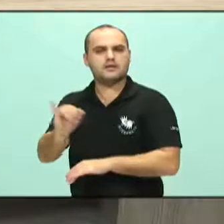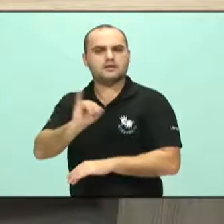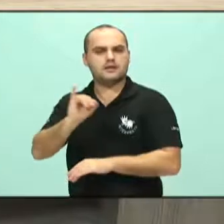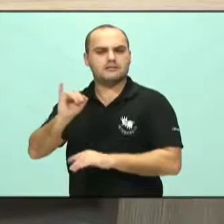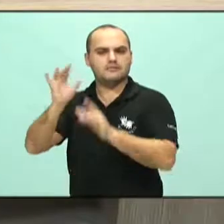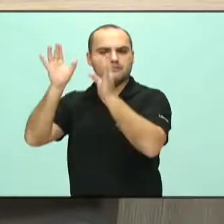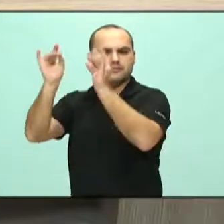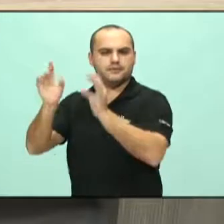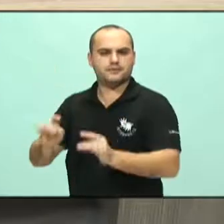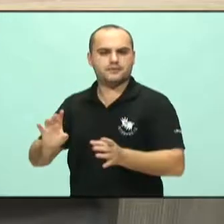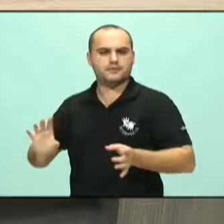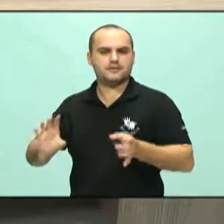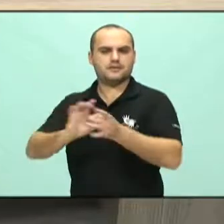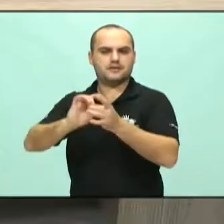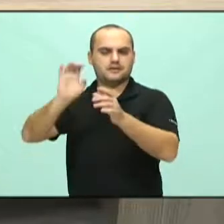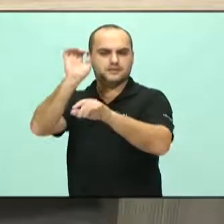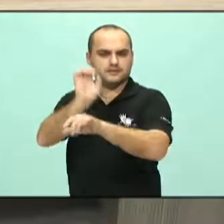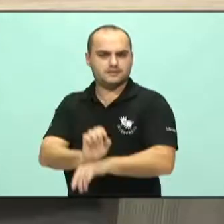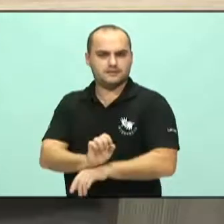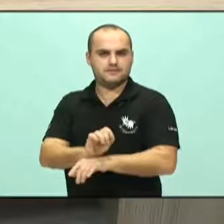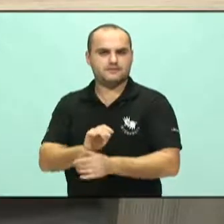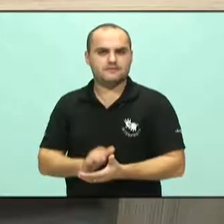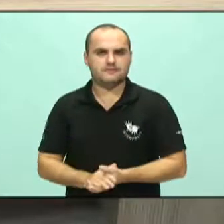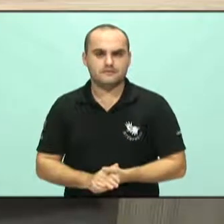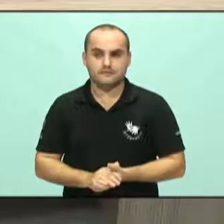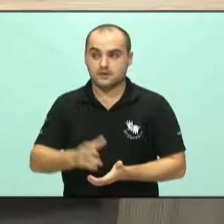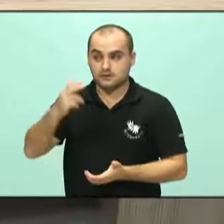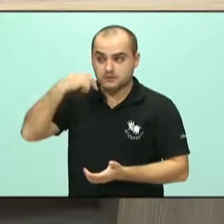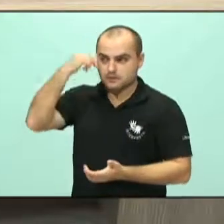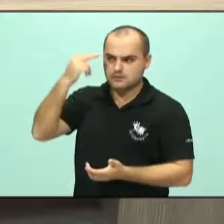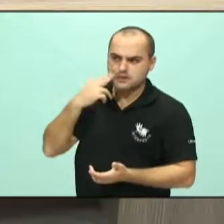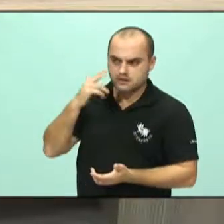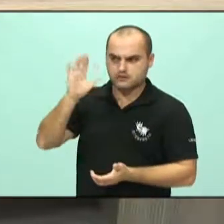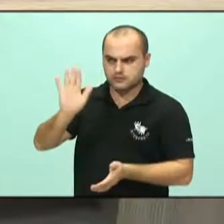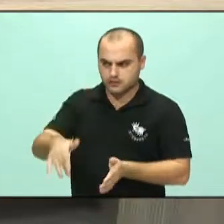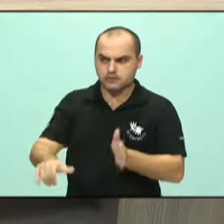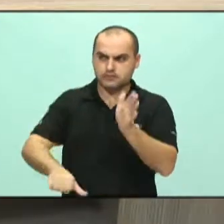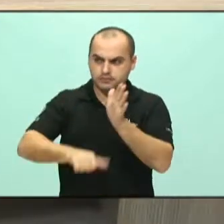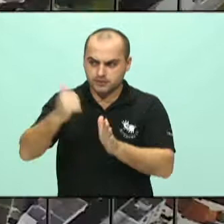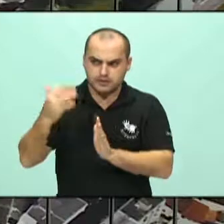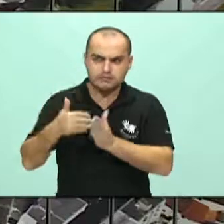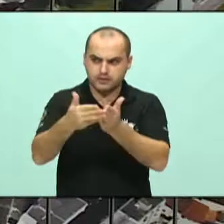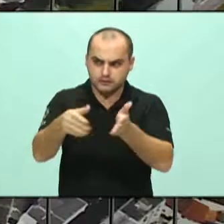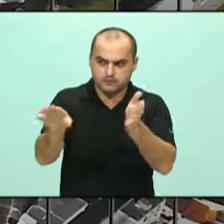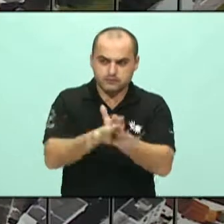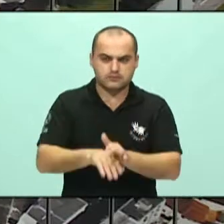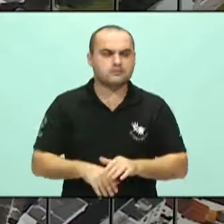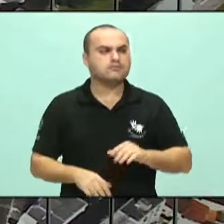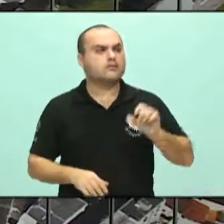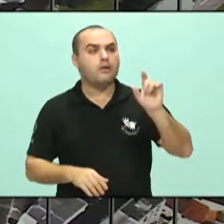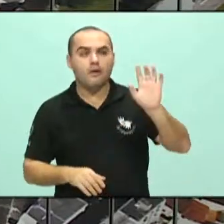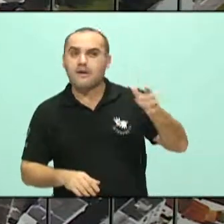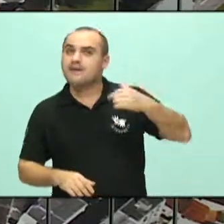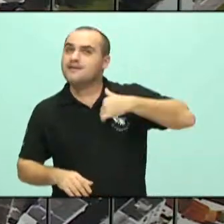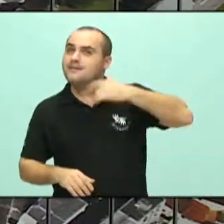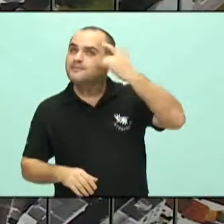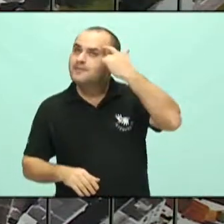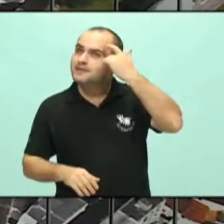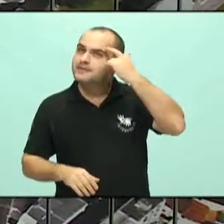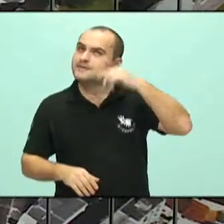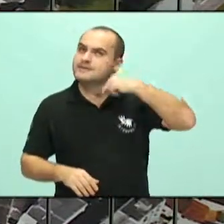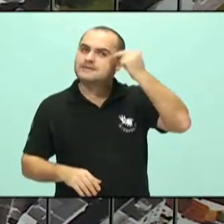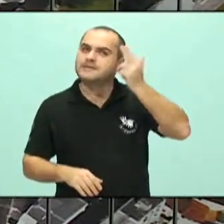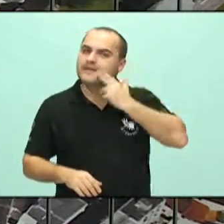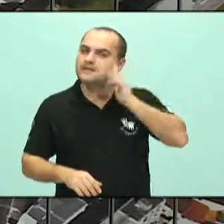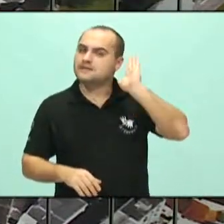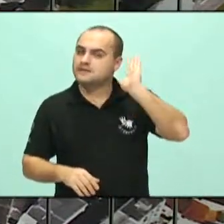destacar num contexto estadual. Os negros vieram nos primeiros já barcos europeus. Olha, eu penso que os negros já